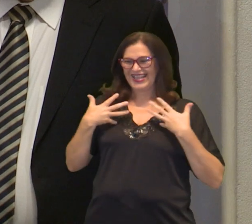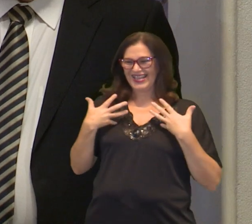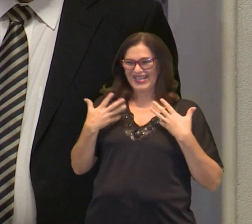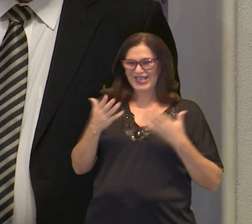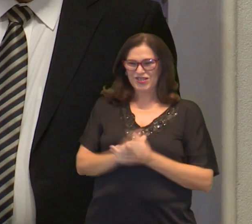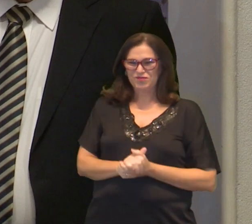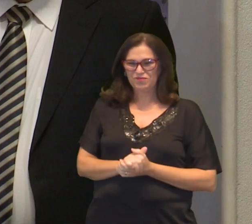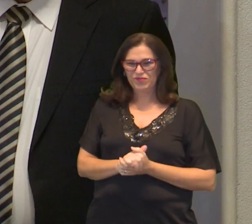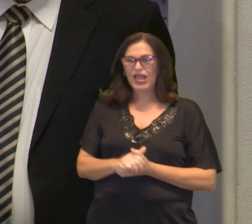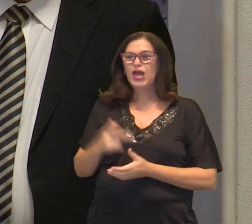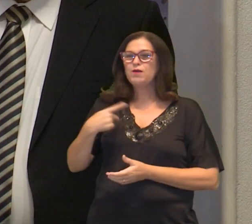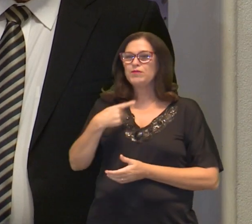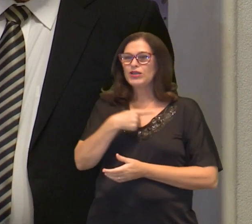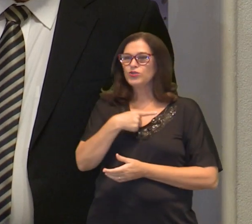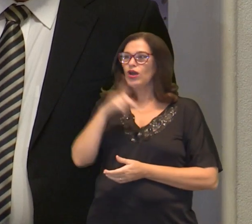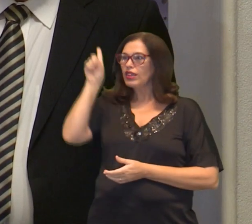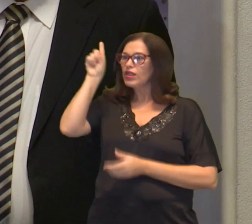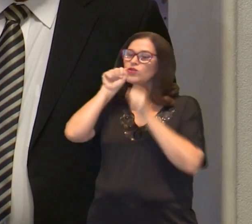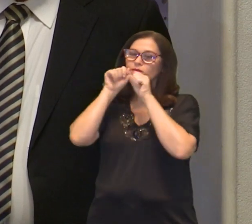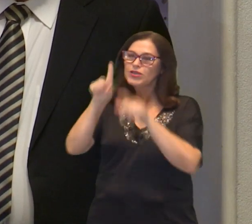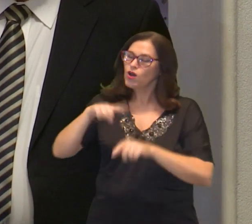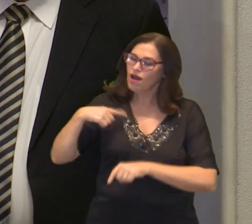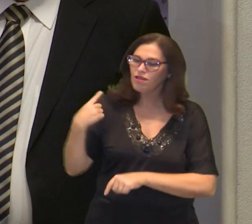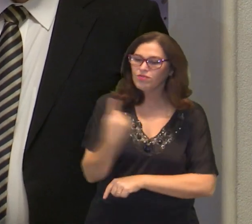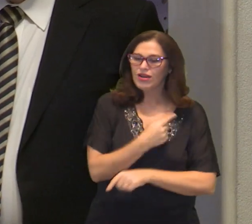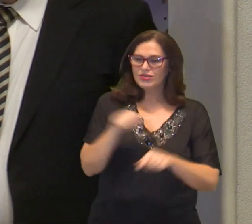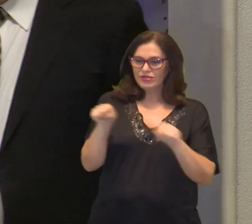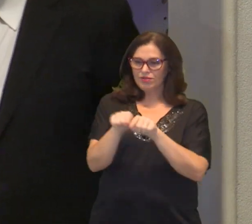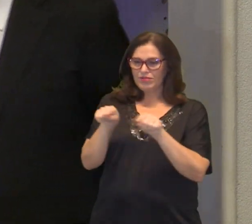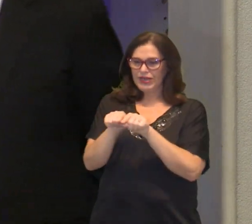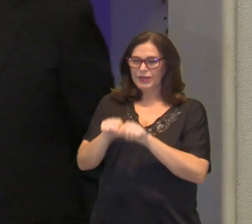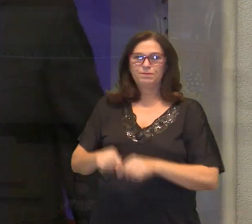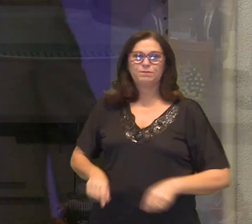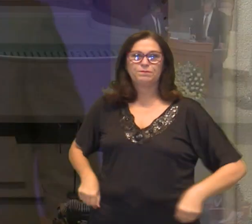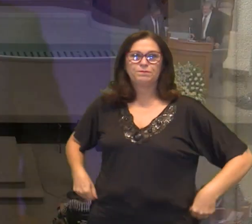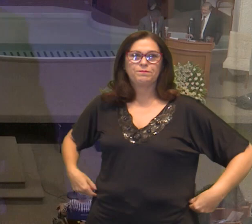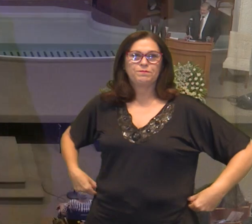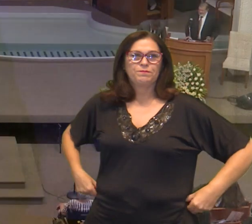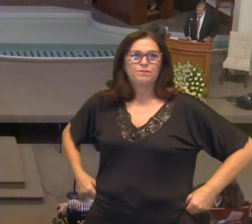ministério. Pastor, que Deus o abençoe e a nós.